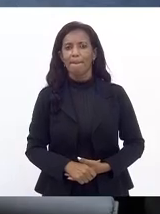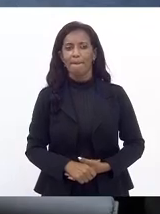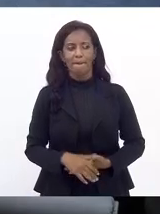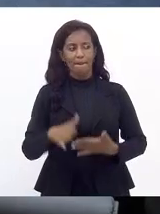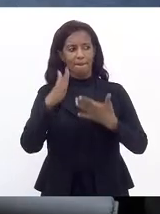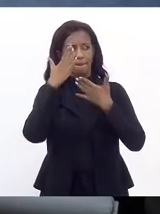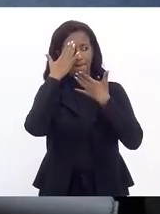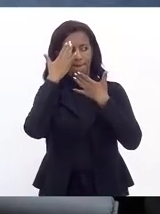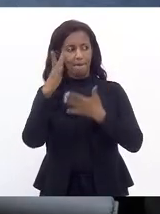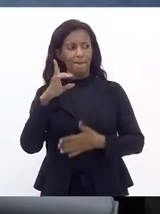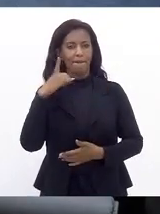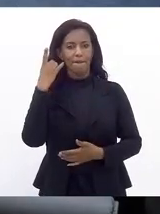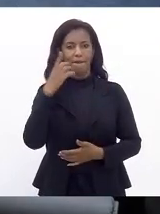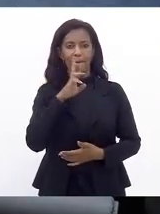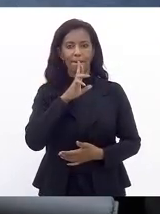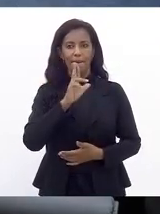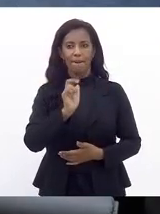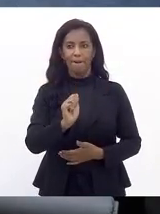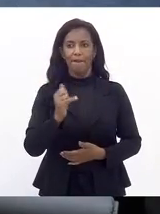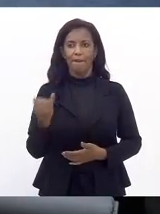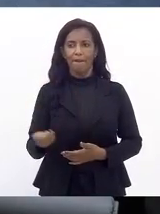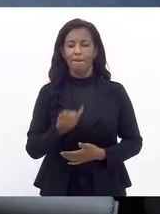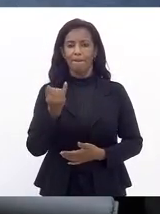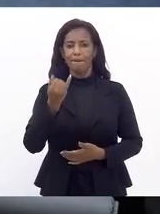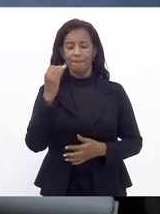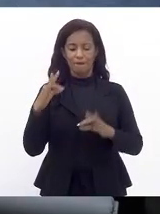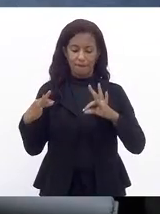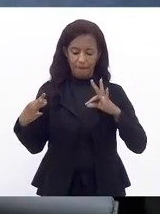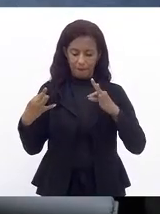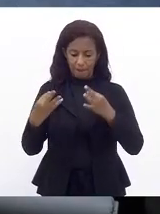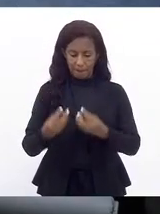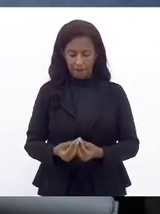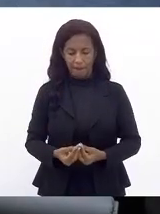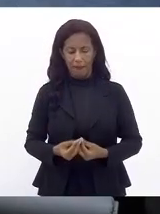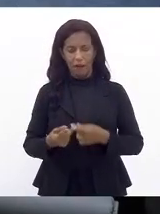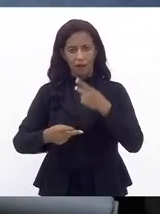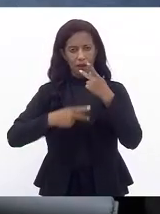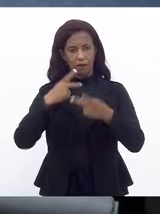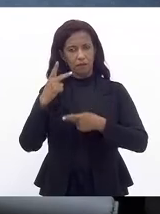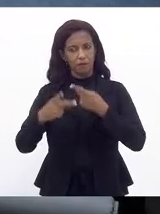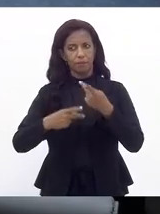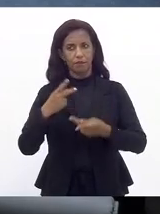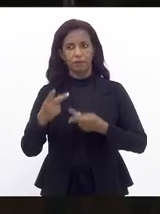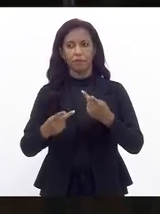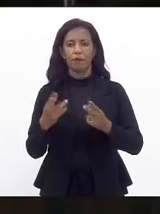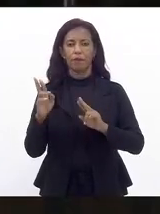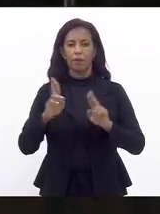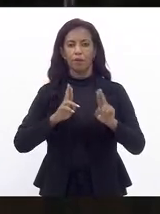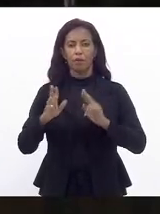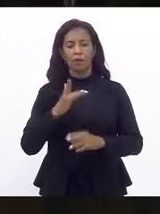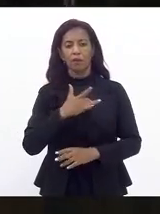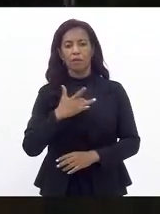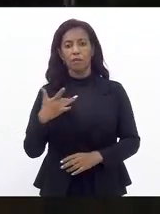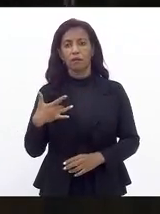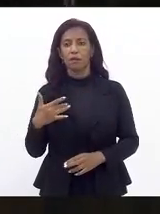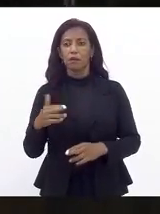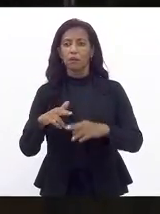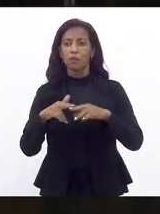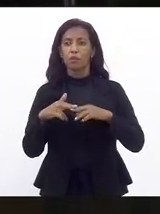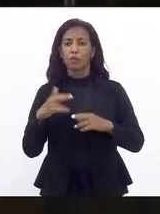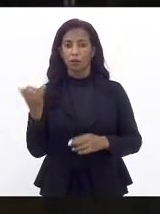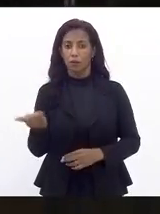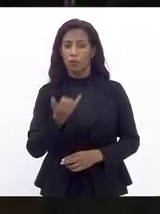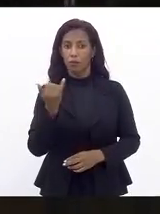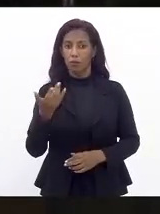Obrigada, deputado Rodrigo Amorim. É importante toda a explanação aqui que foi dita com relação à saúde, por isso que é importante a